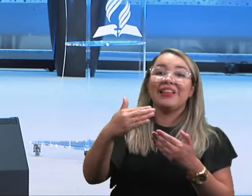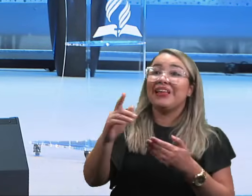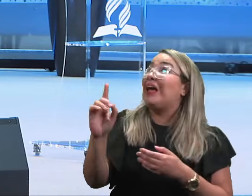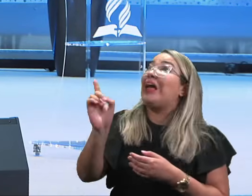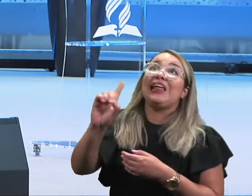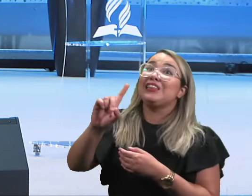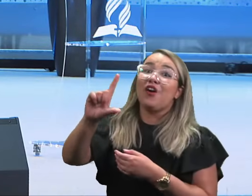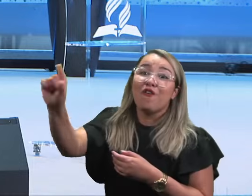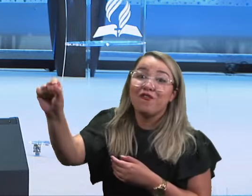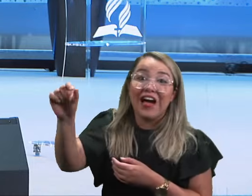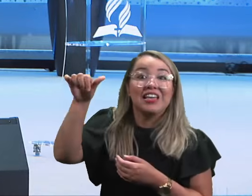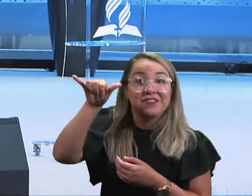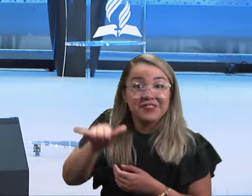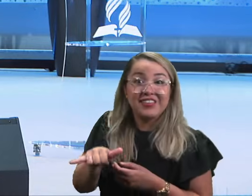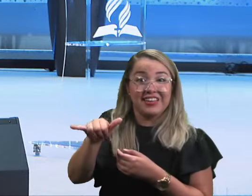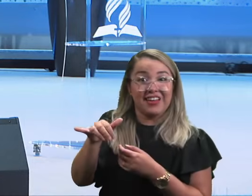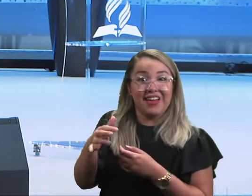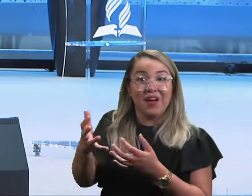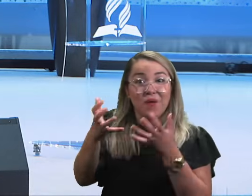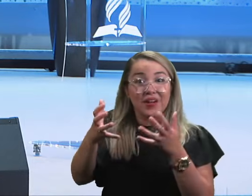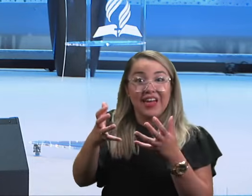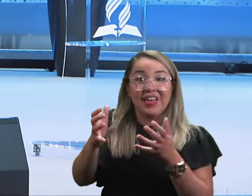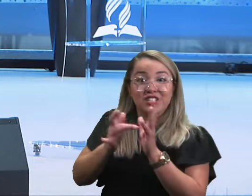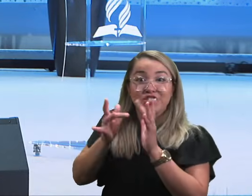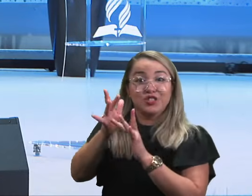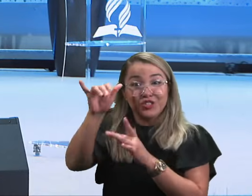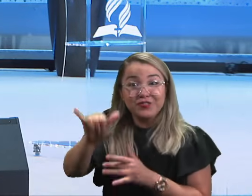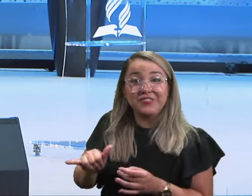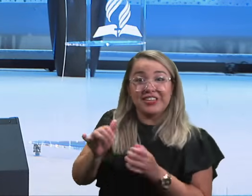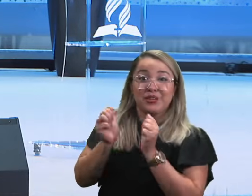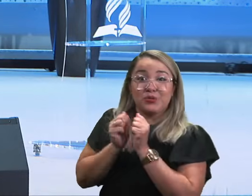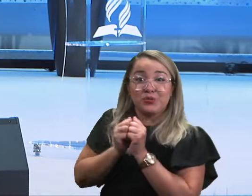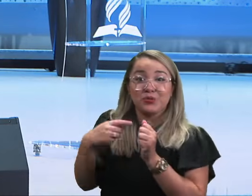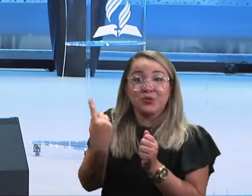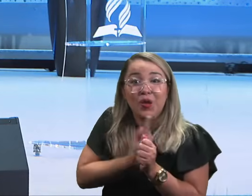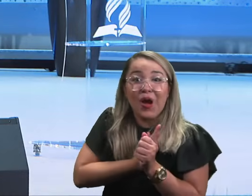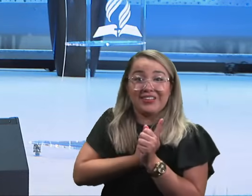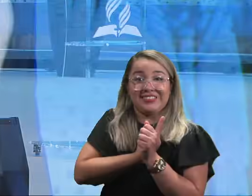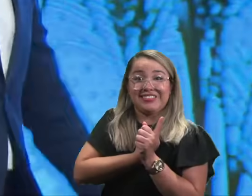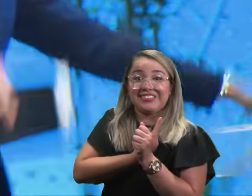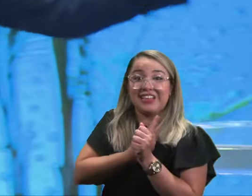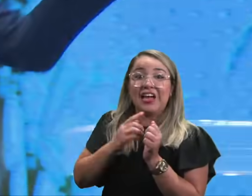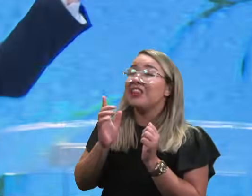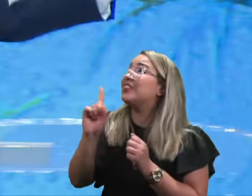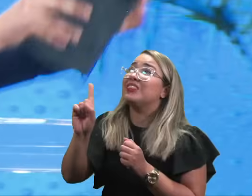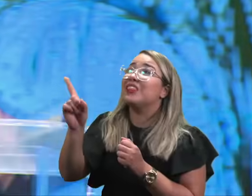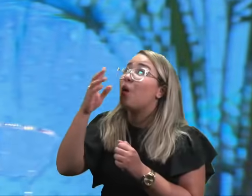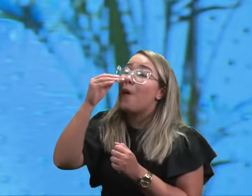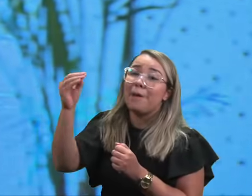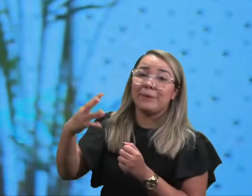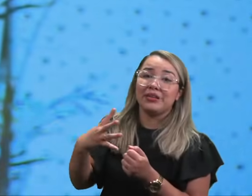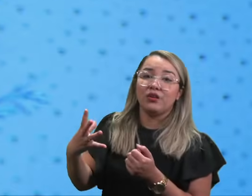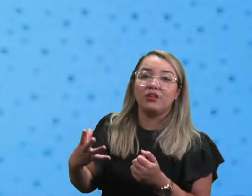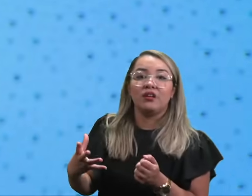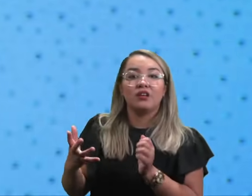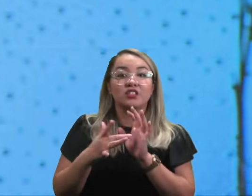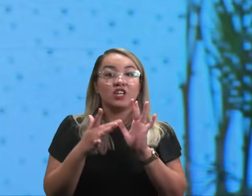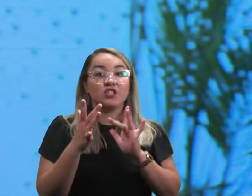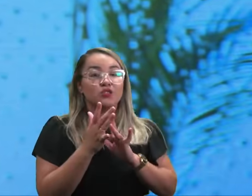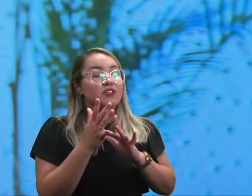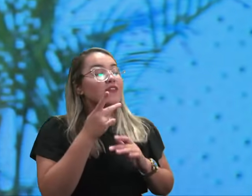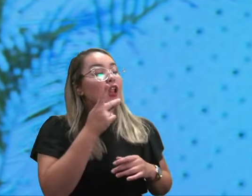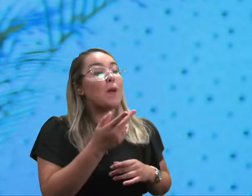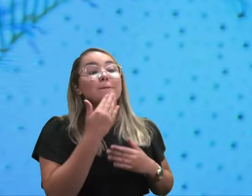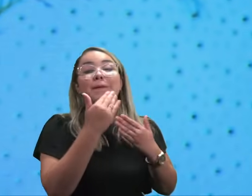fica. A gente quer ficar com o Senhor, por favor, não nos deixe, não nos abandone. Jesus assim, peçam tudo o que vocês vão